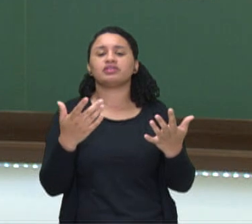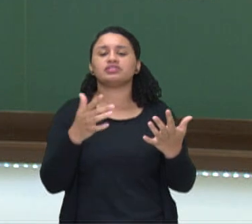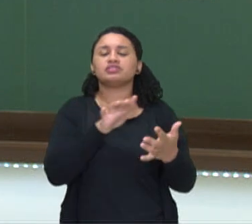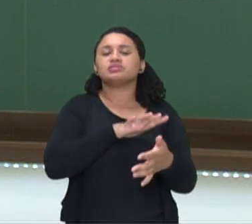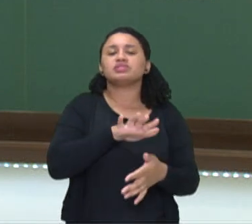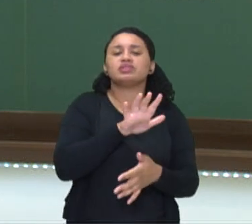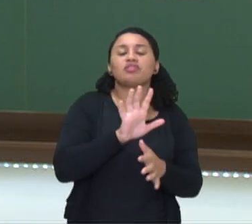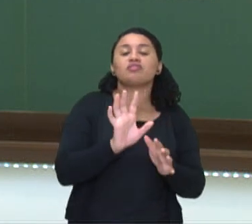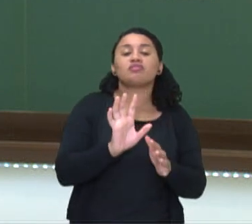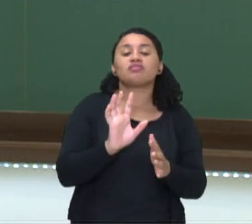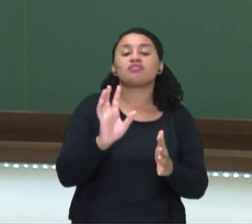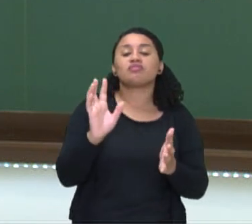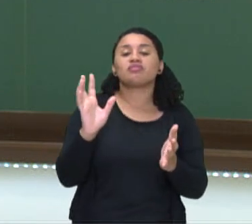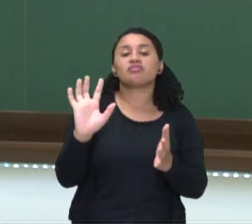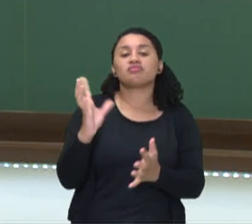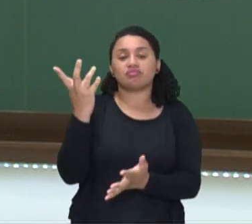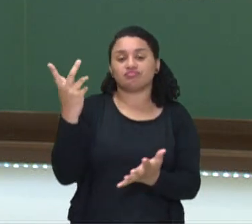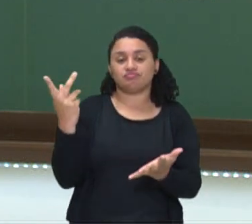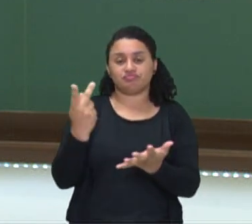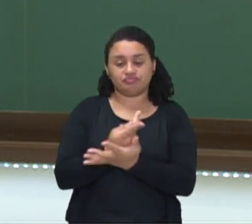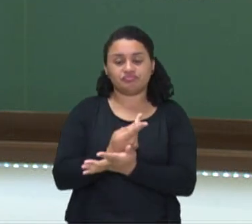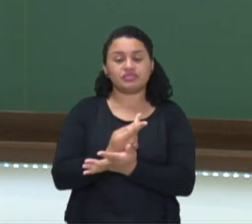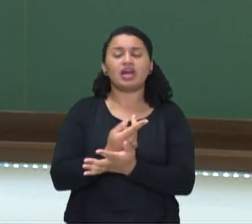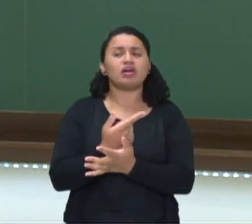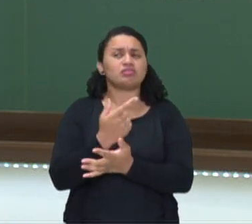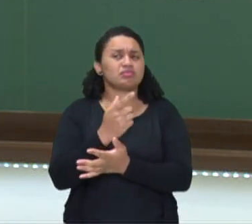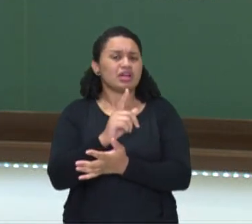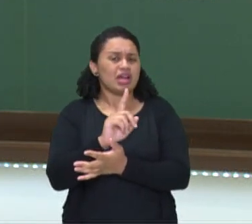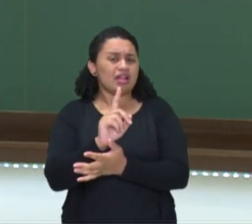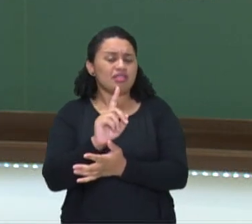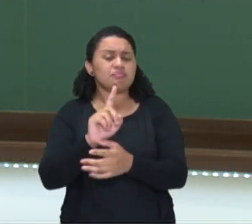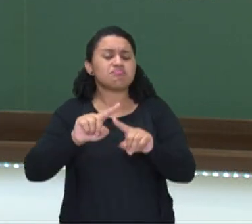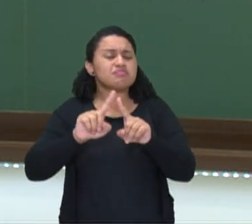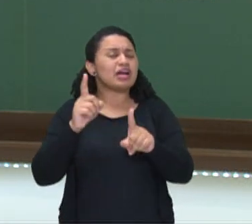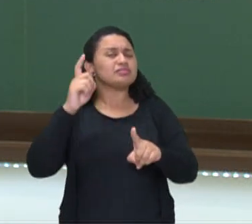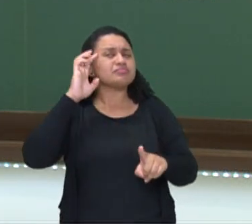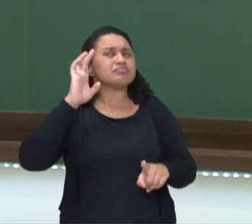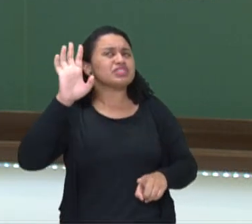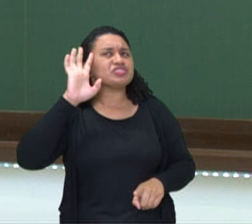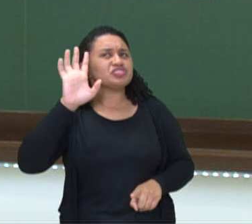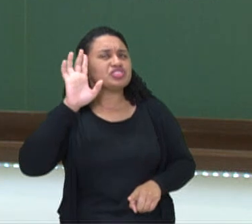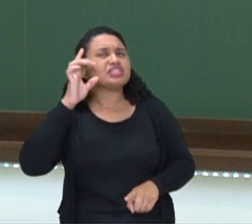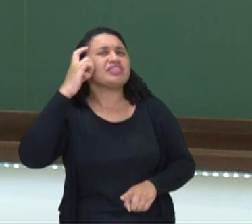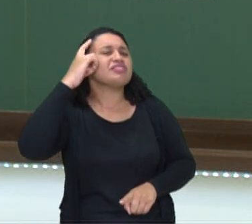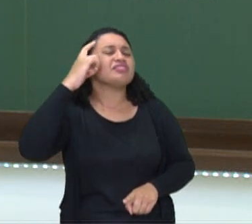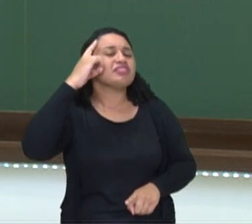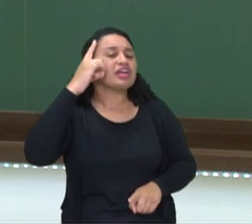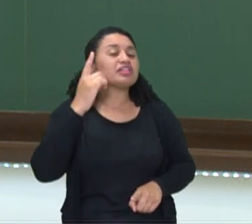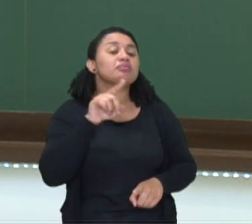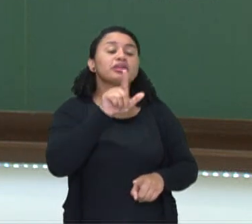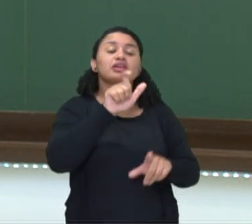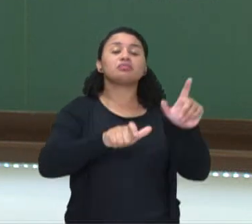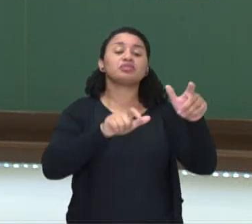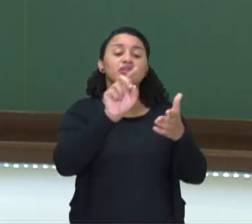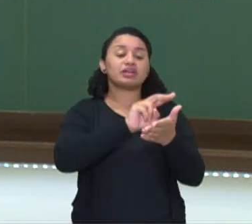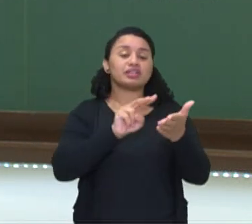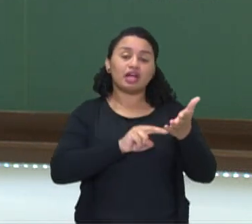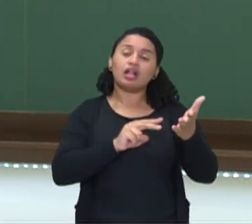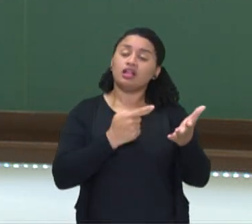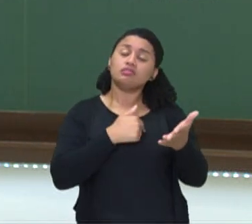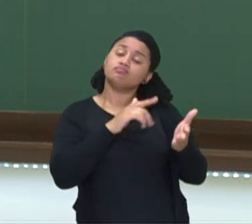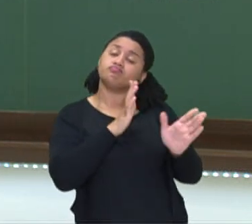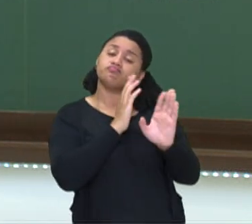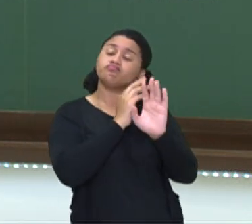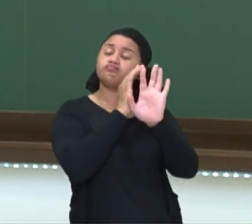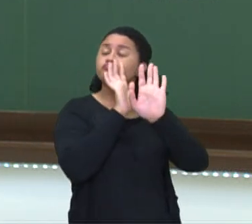casos, fatos que são imaginados com o poder de entreter o leitor e não de informar, e sim trazer